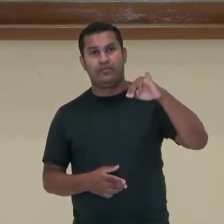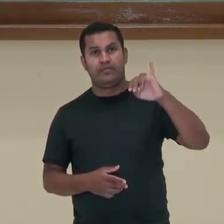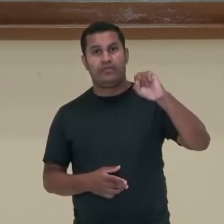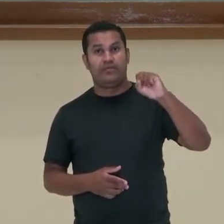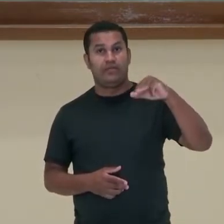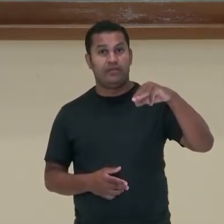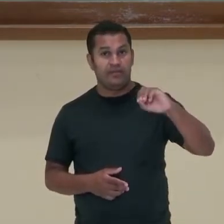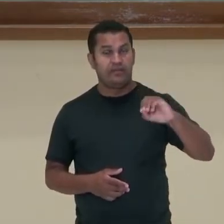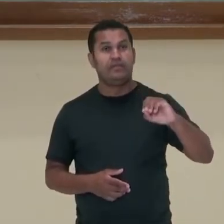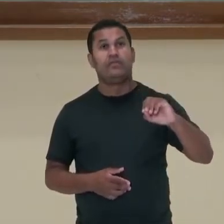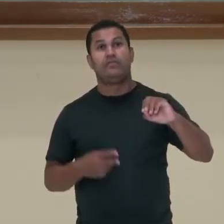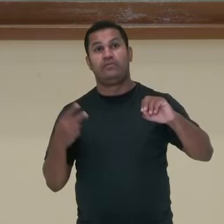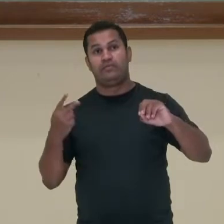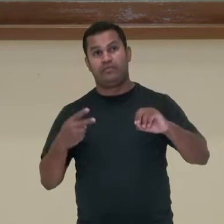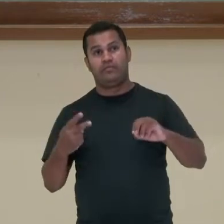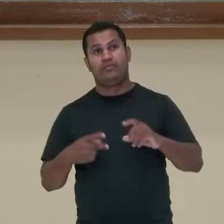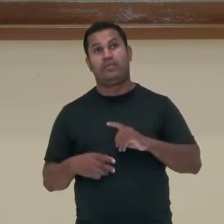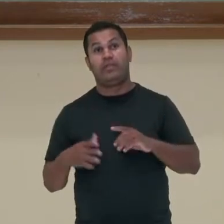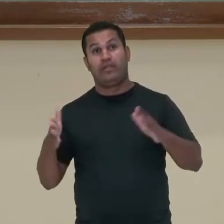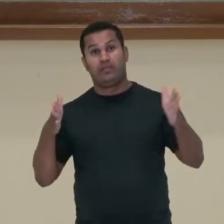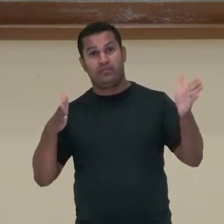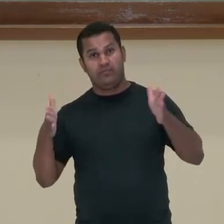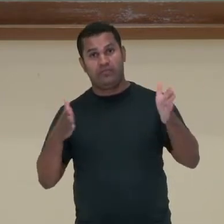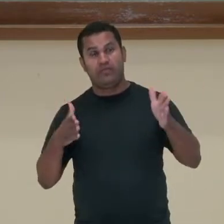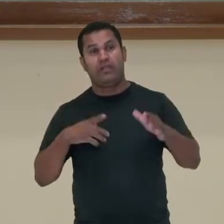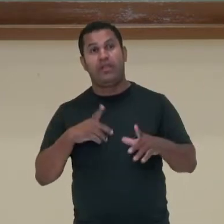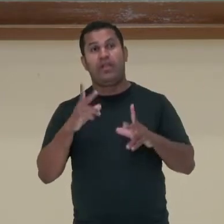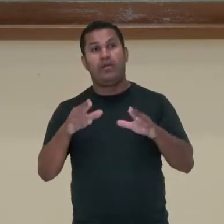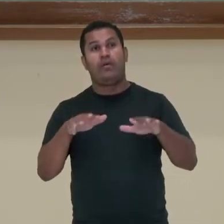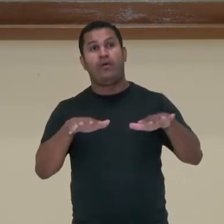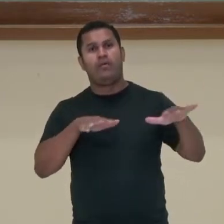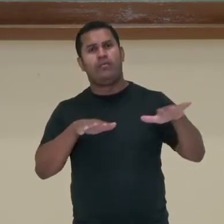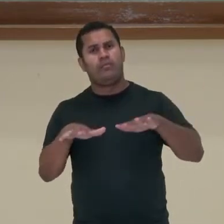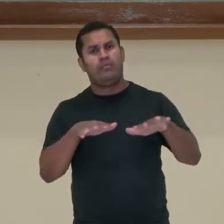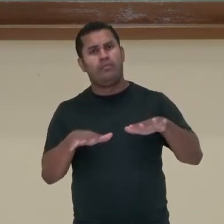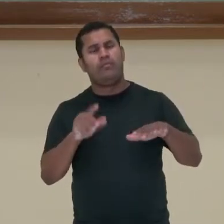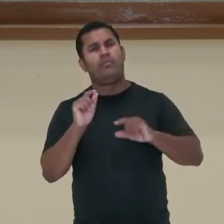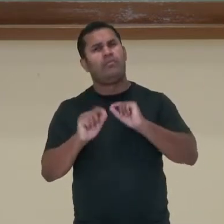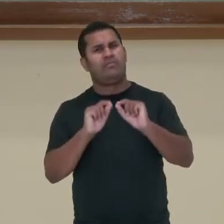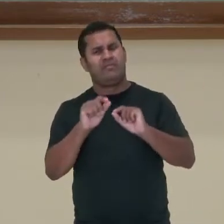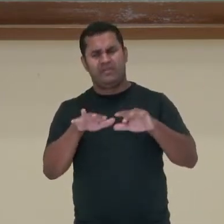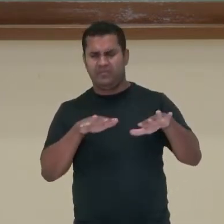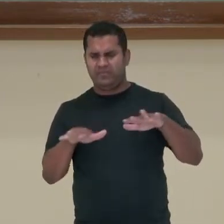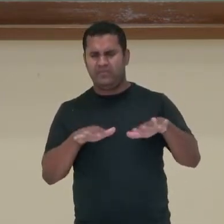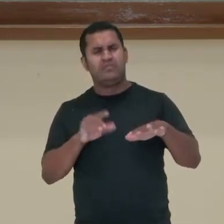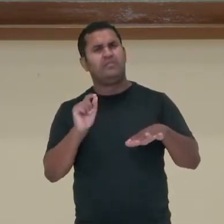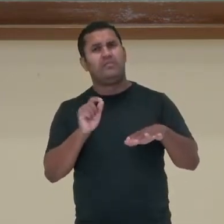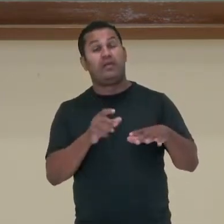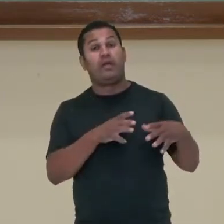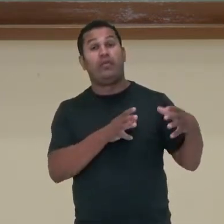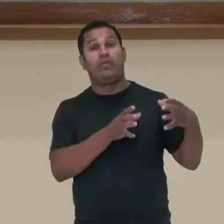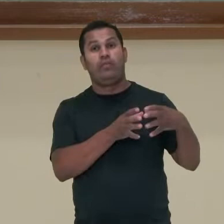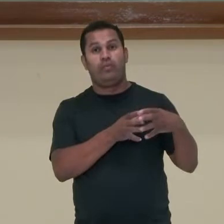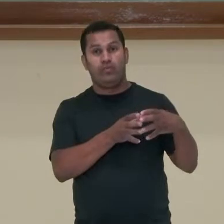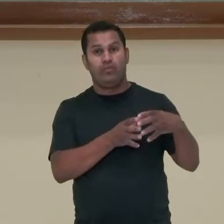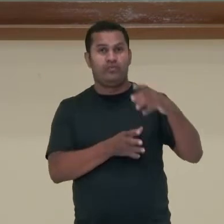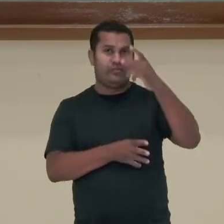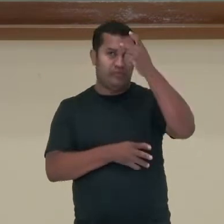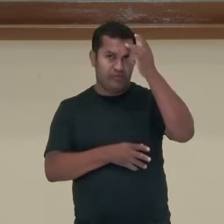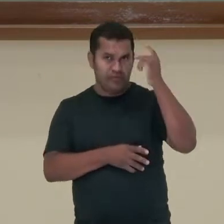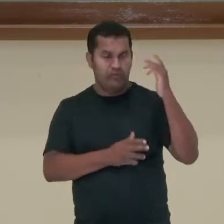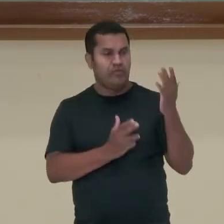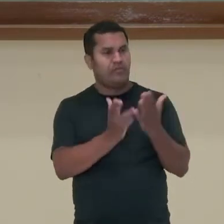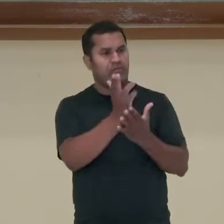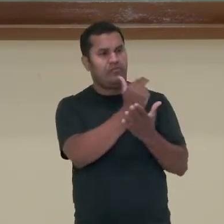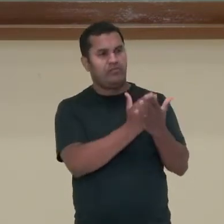Lembrando vocês, nós temos movimento. O que é o movimento? O movimento é quando um grupo de pessoas eles chegam e falam: nós acreditamos nisso,